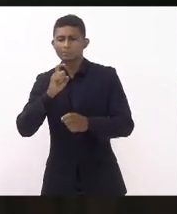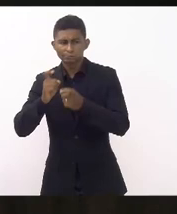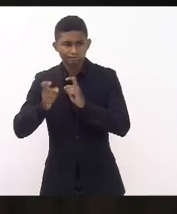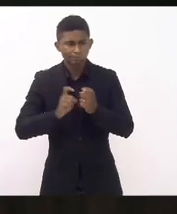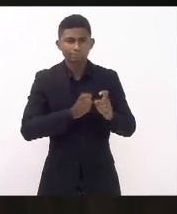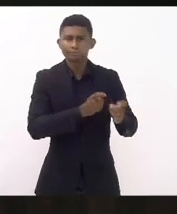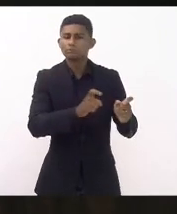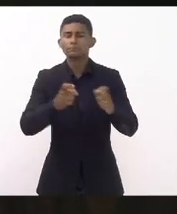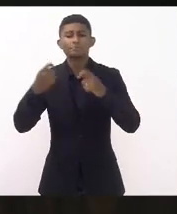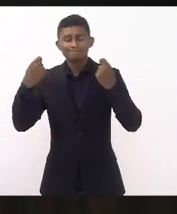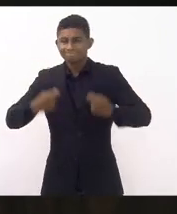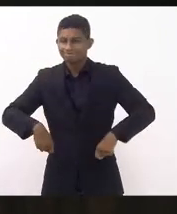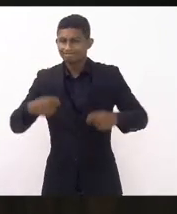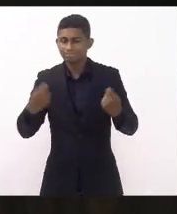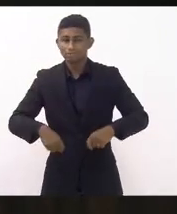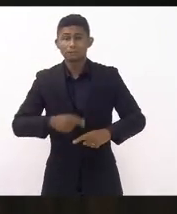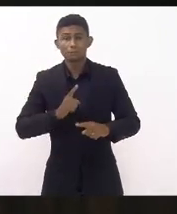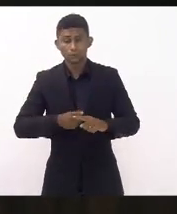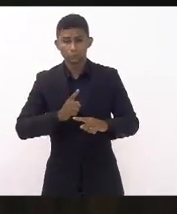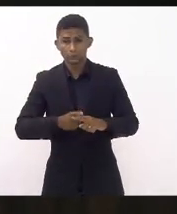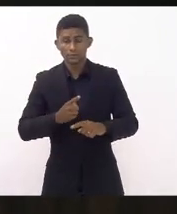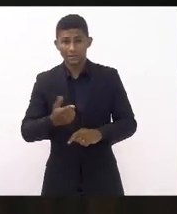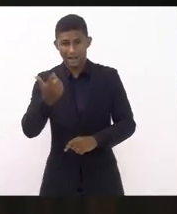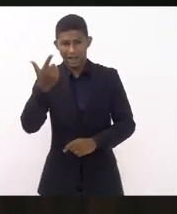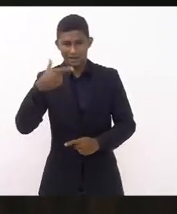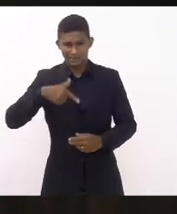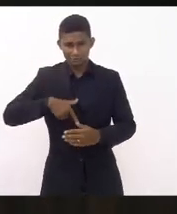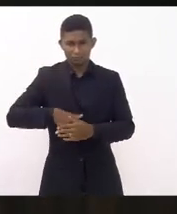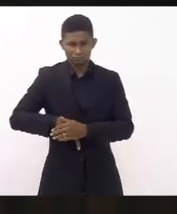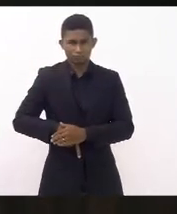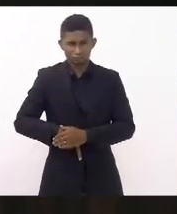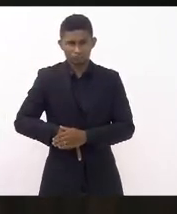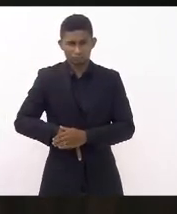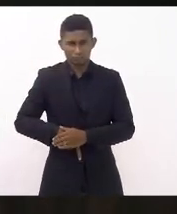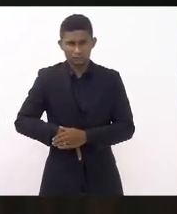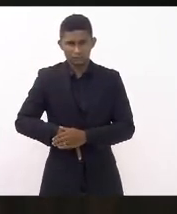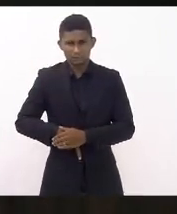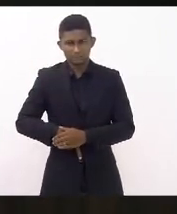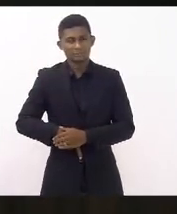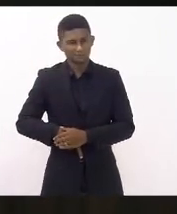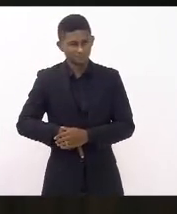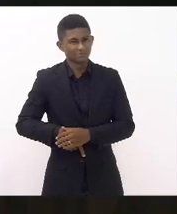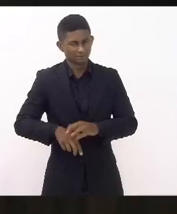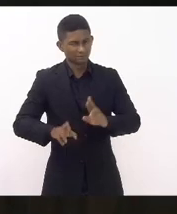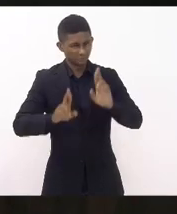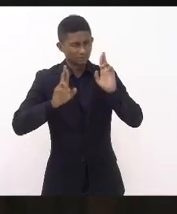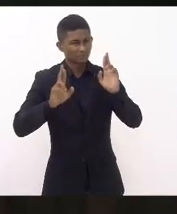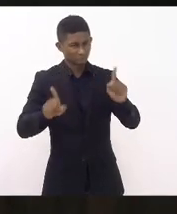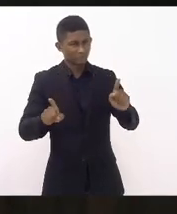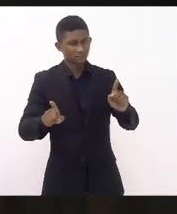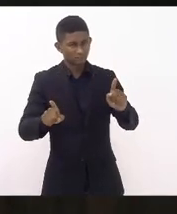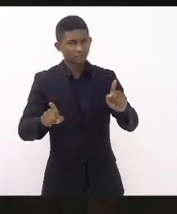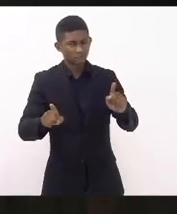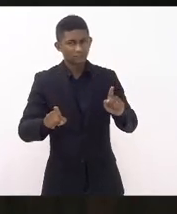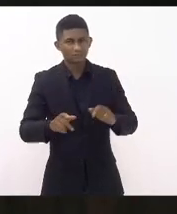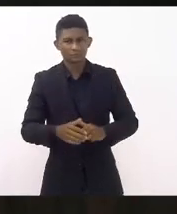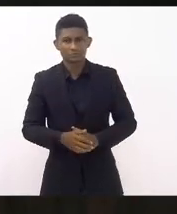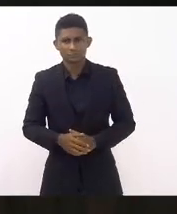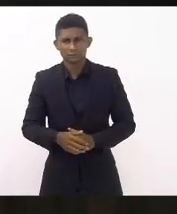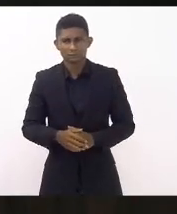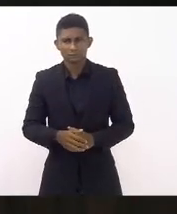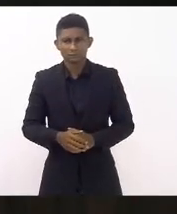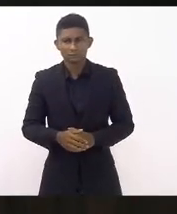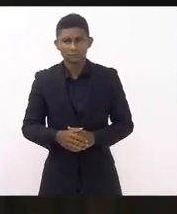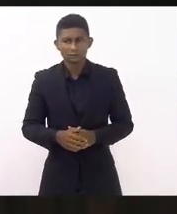porque aquele que porta a arma, há uma diferença. Há uma diferença dos